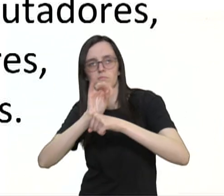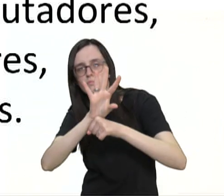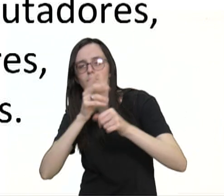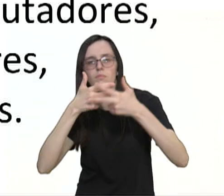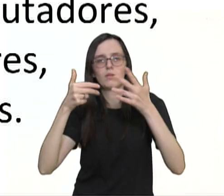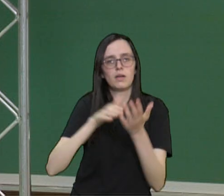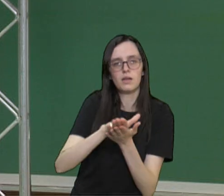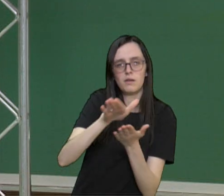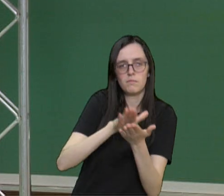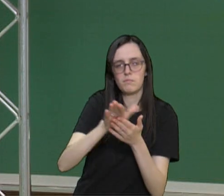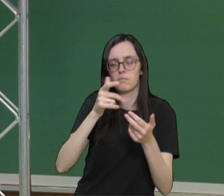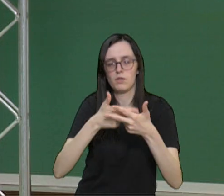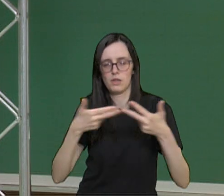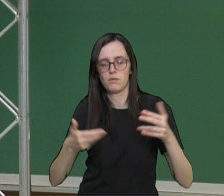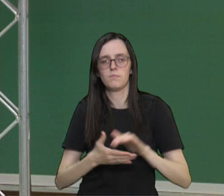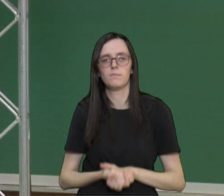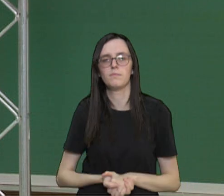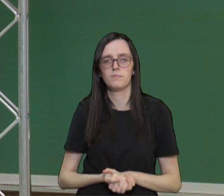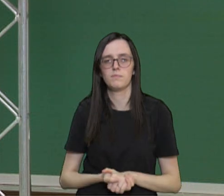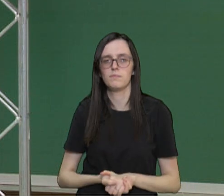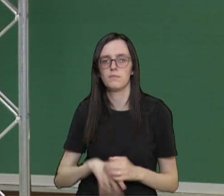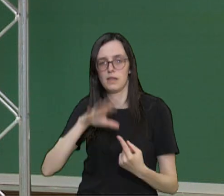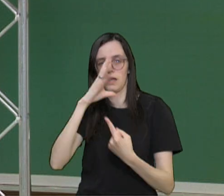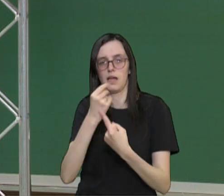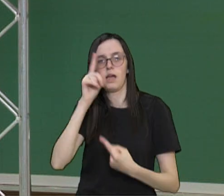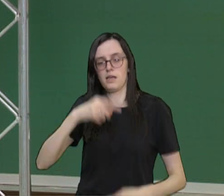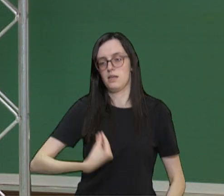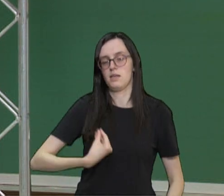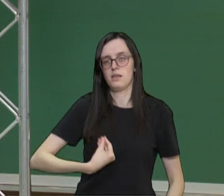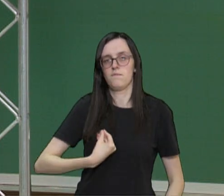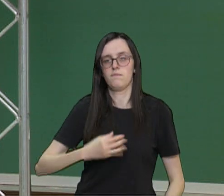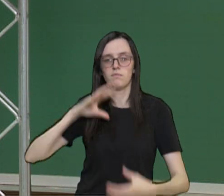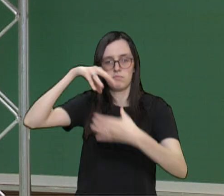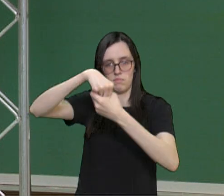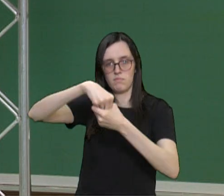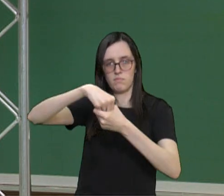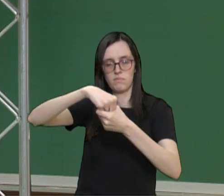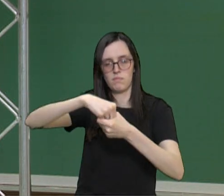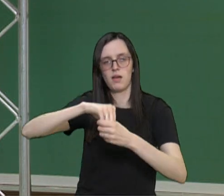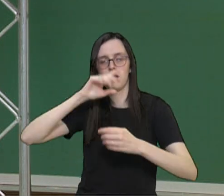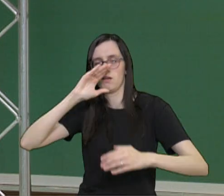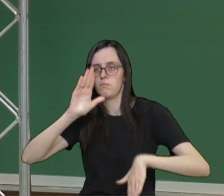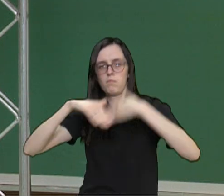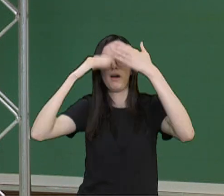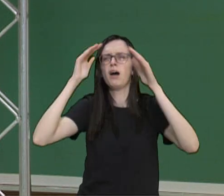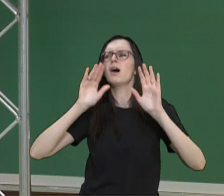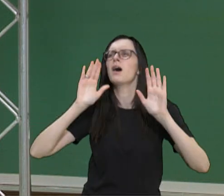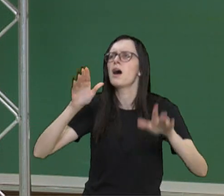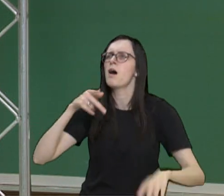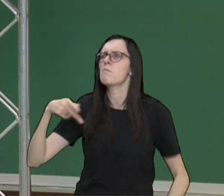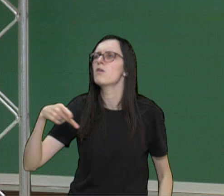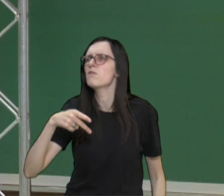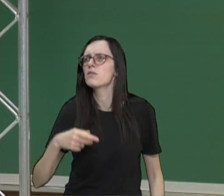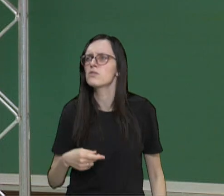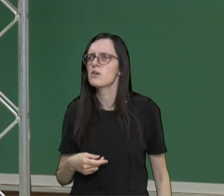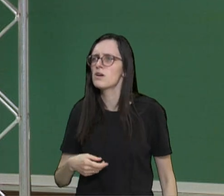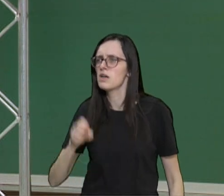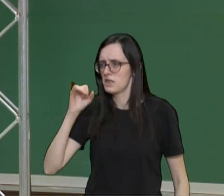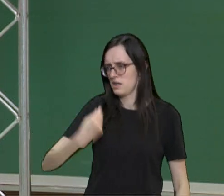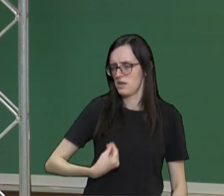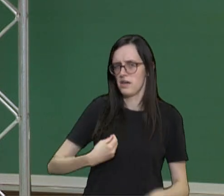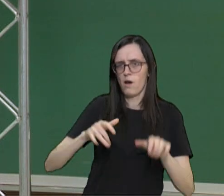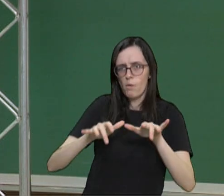e impressões gráficas. Então, é uma arte cibernética, evolutiva. Ah, mas professor, se está no computador,